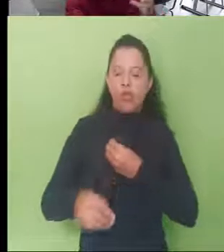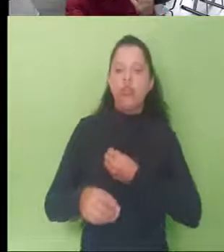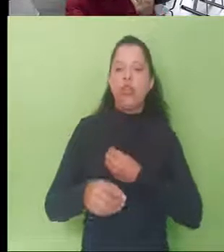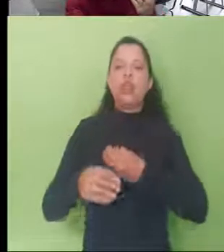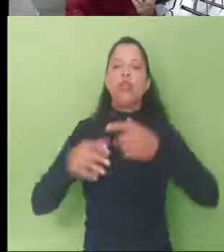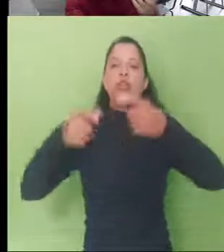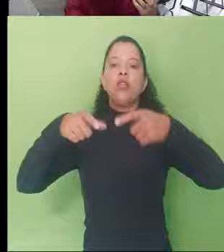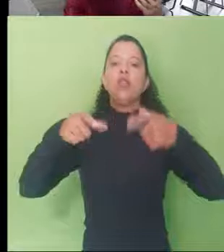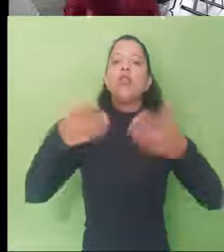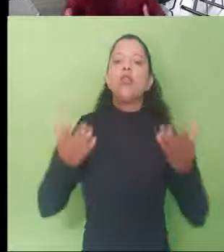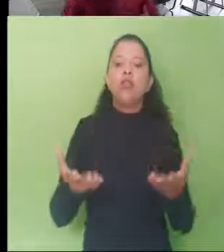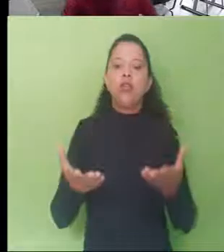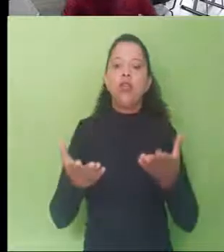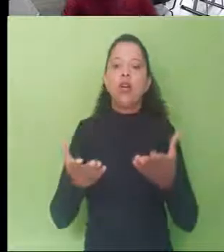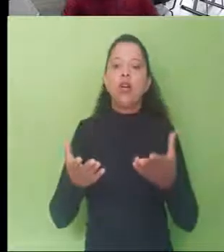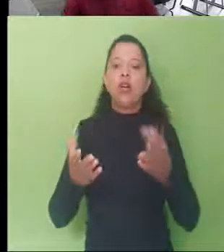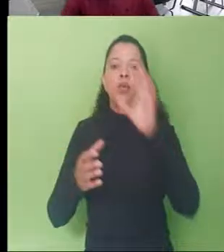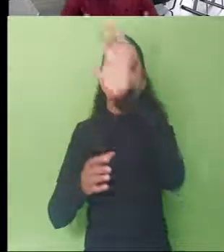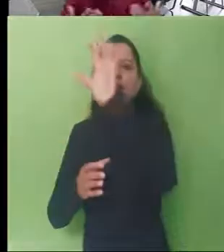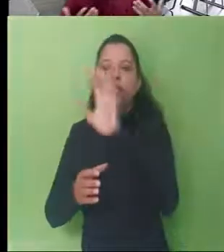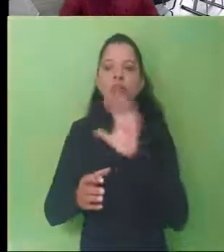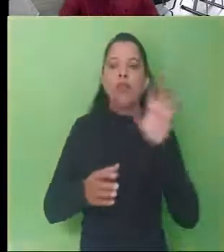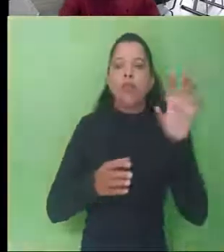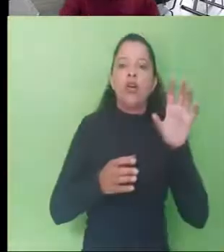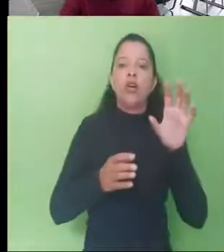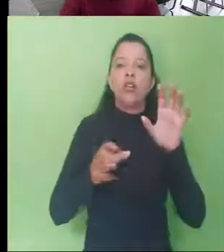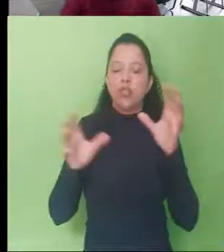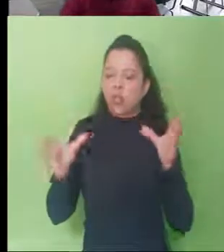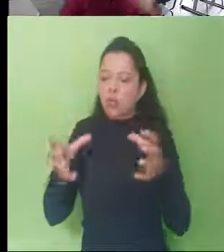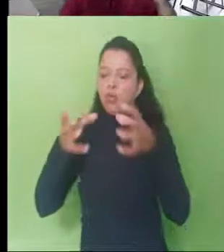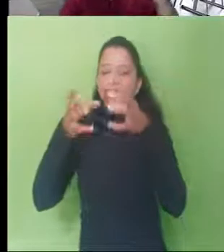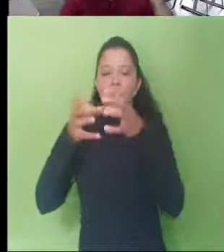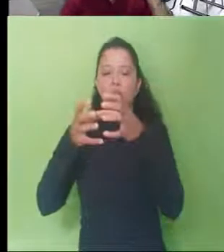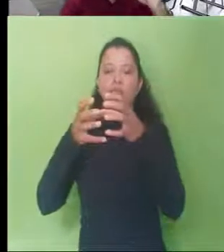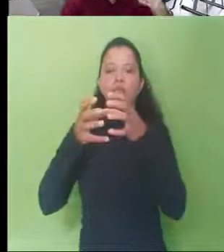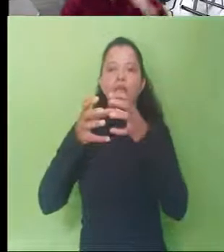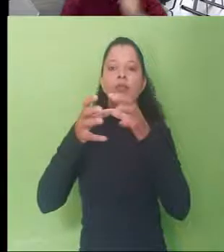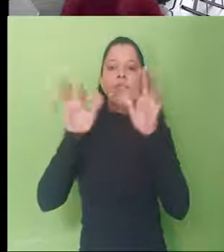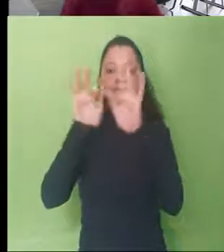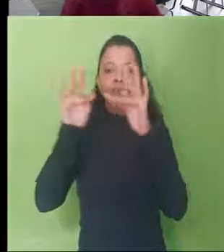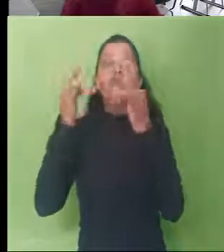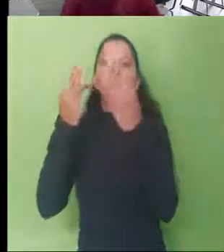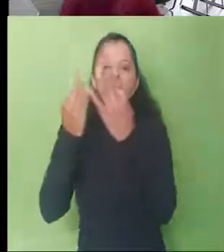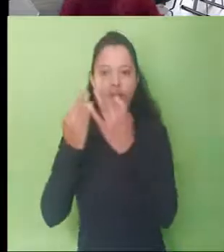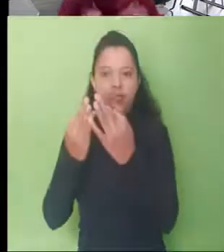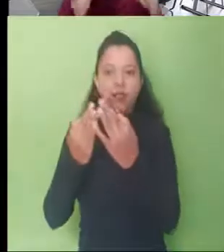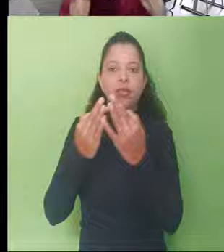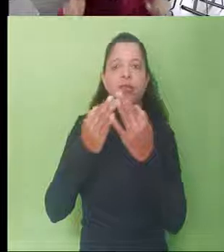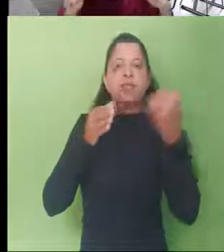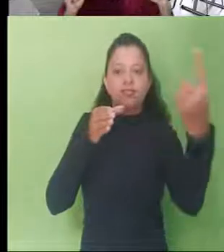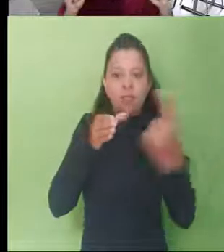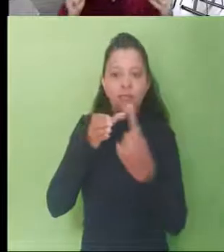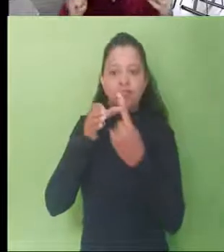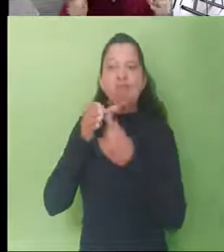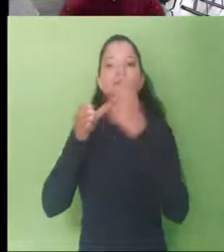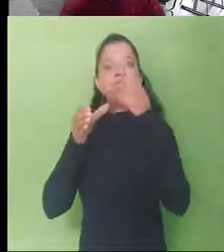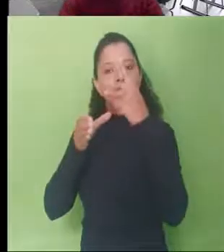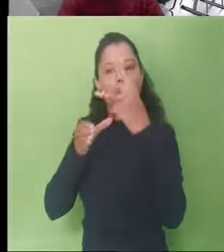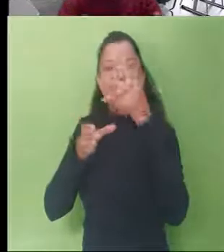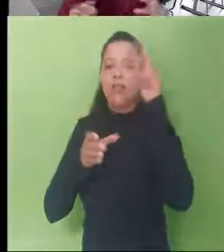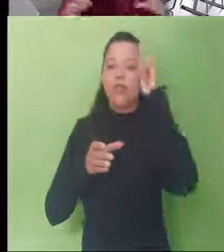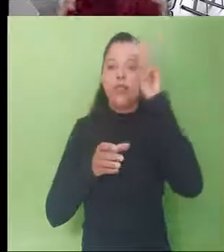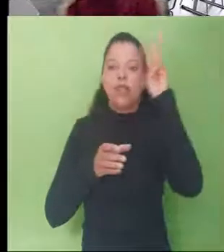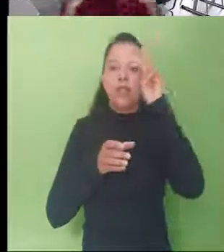Então, todo esse conjunto familiar, ele faz parte da história, faz parte da sua história. E na medida em que você vai